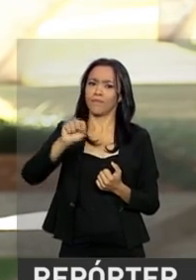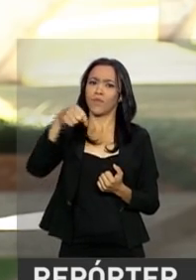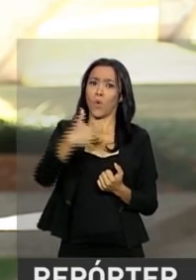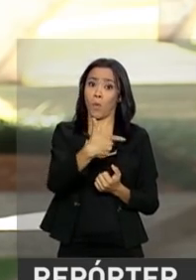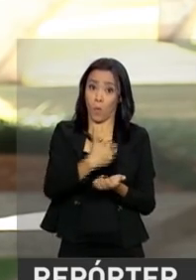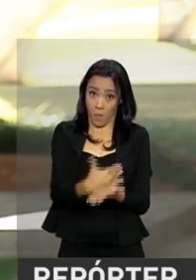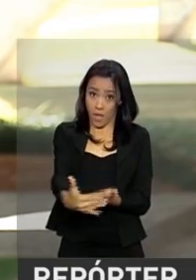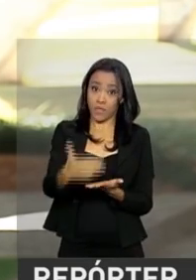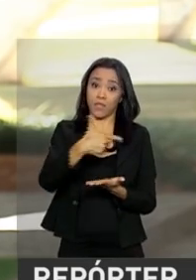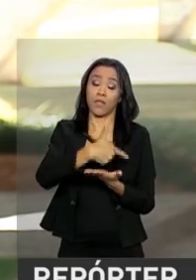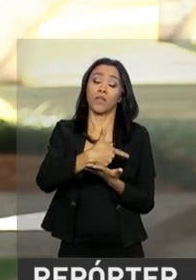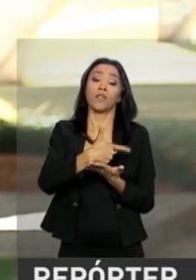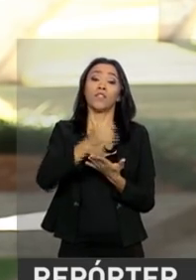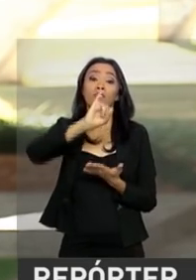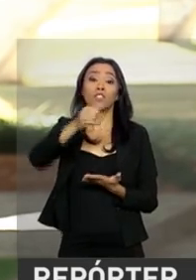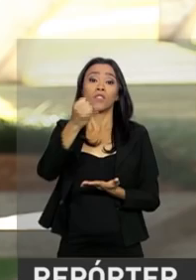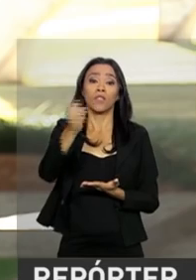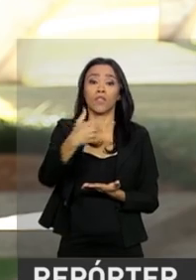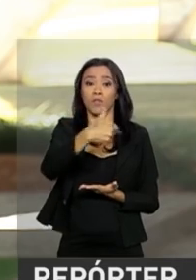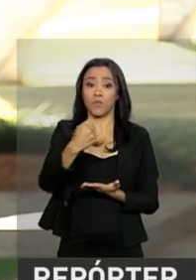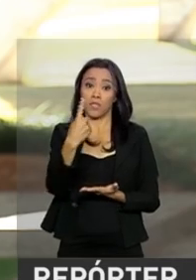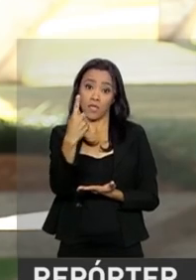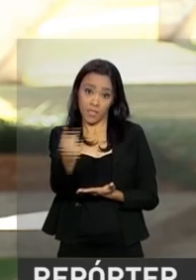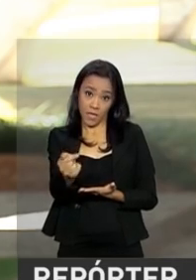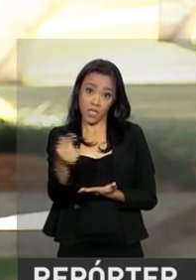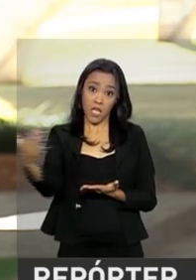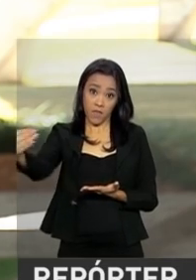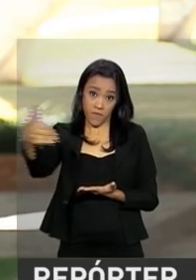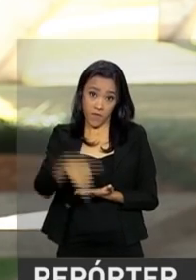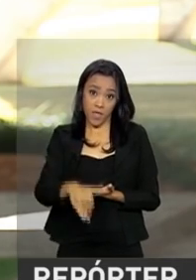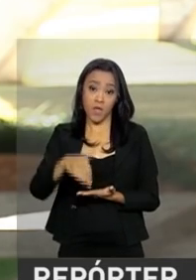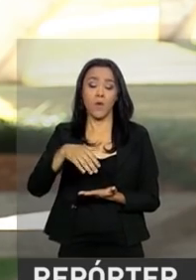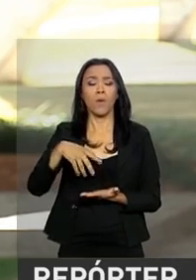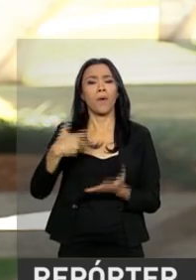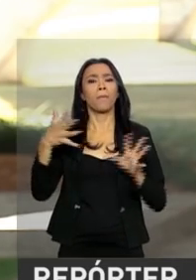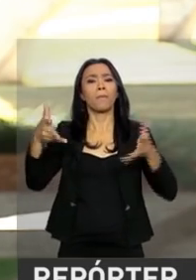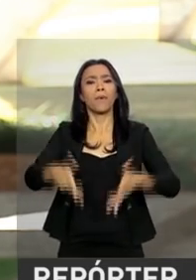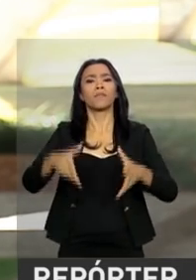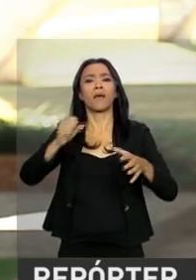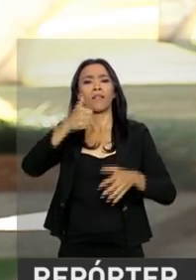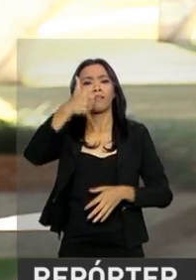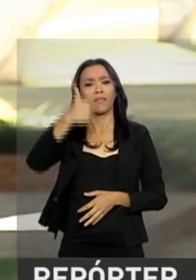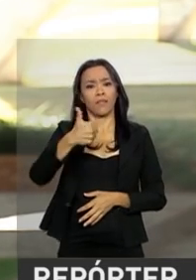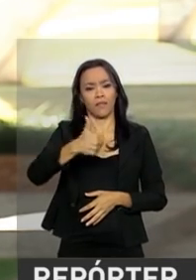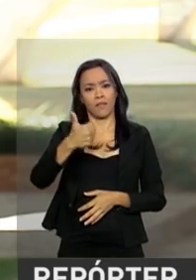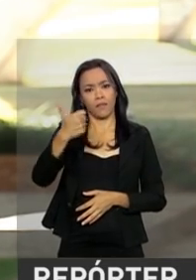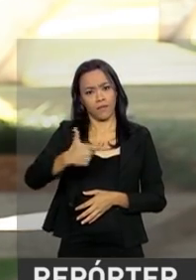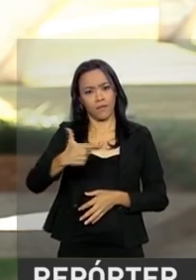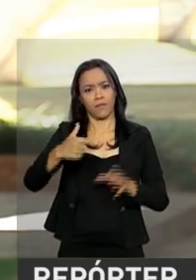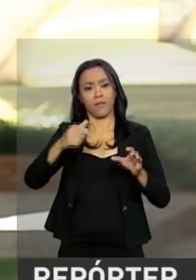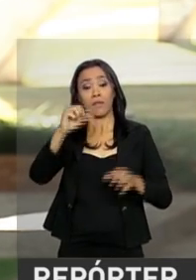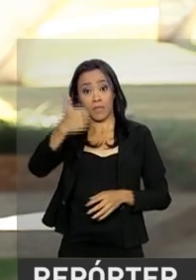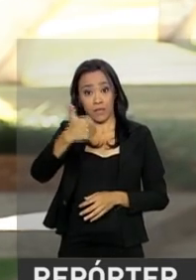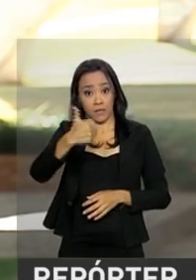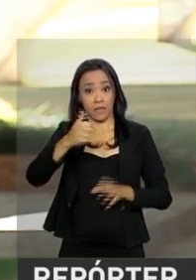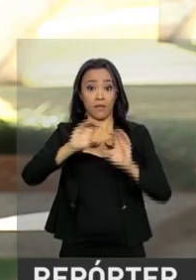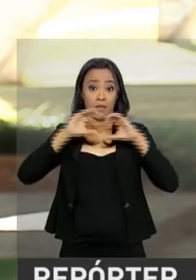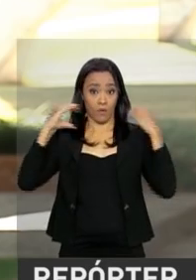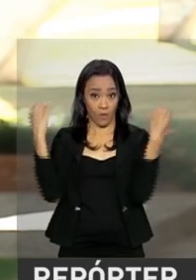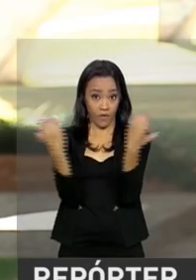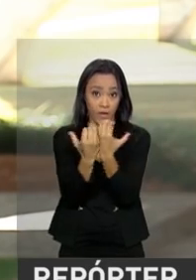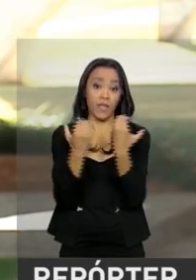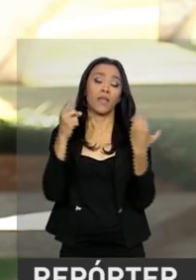2017 eh o português veio ao Brasil para participar da 11ª conferência da comunidade de Países de Língua Portuguesa